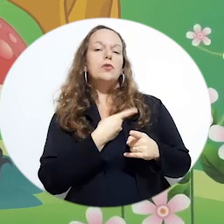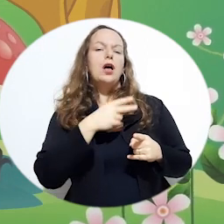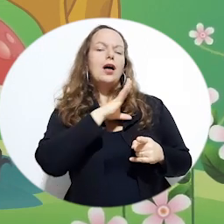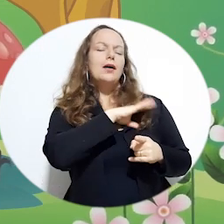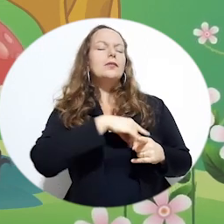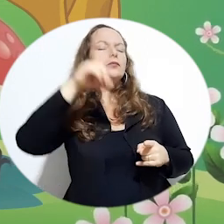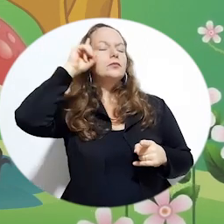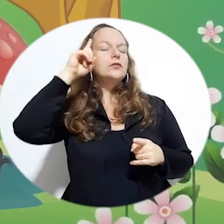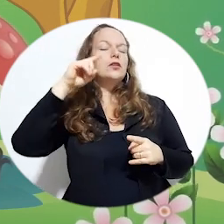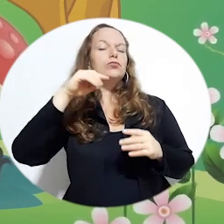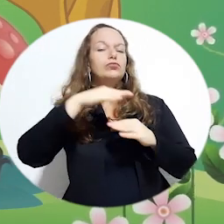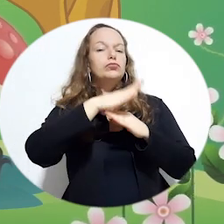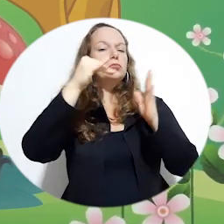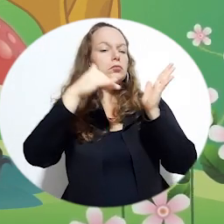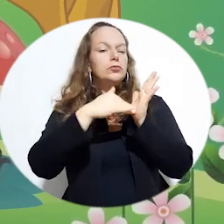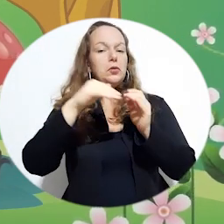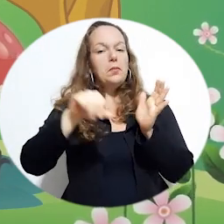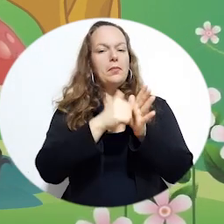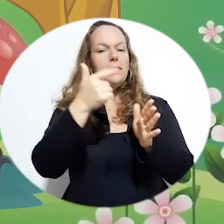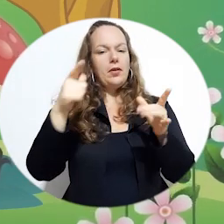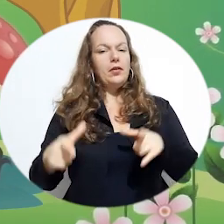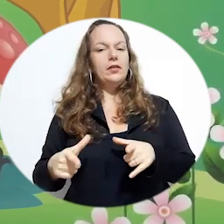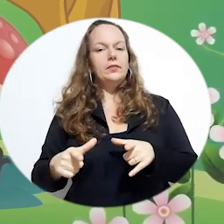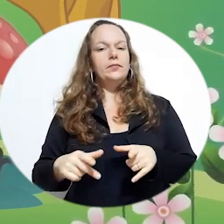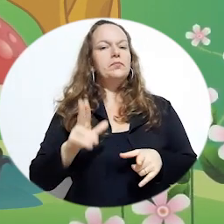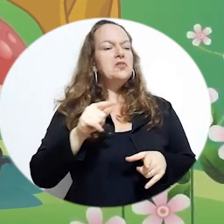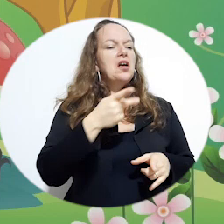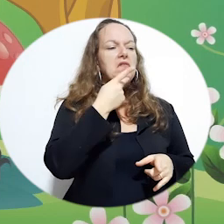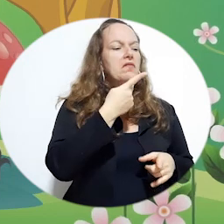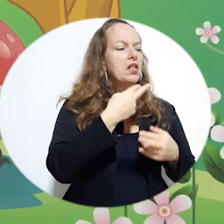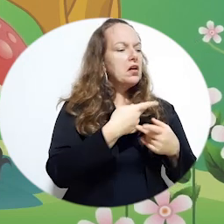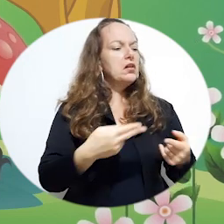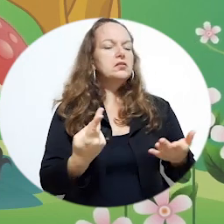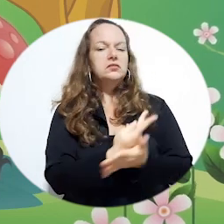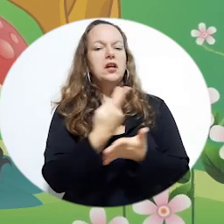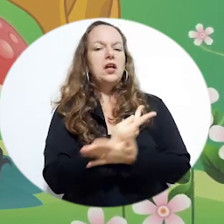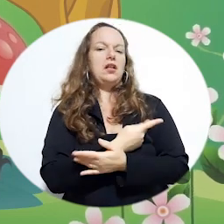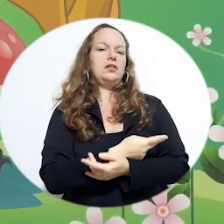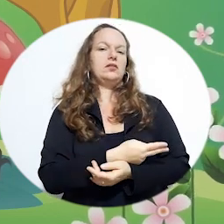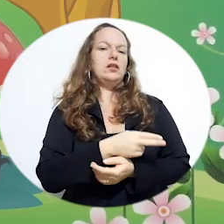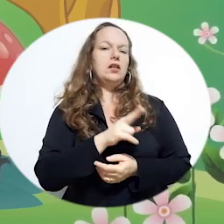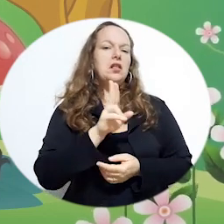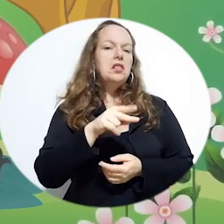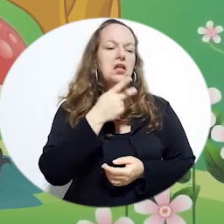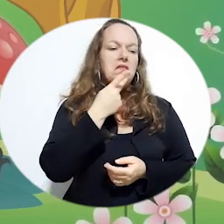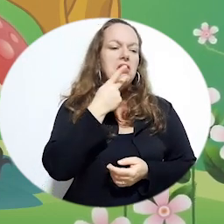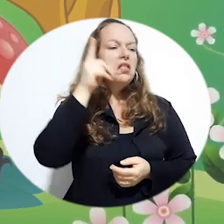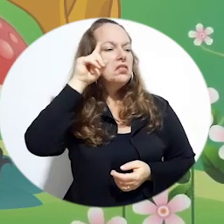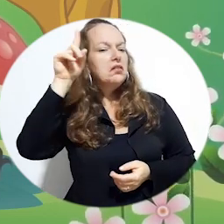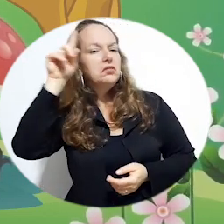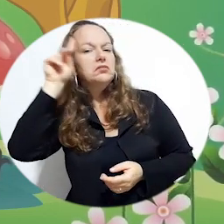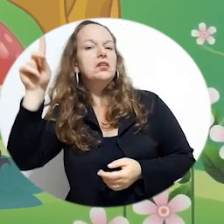Deus acima de todas as coisas, nós não vamos adorar outros deuses, nós não vamos falar o nome de Deus